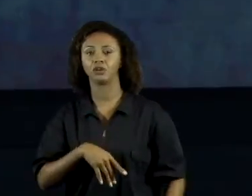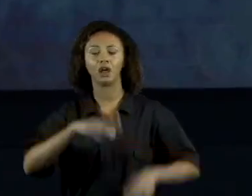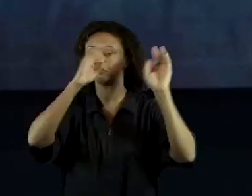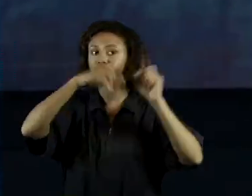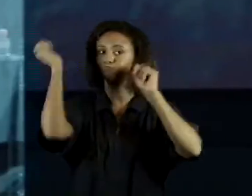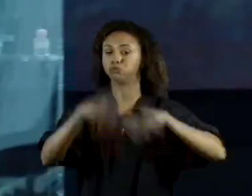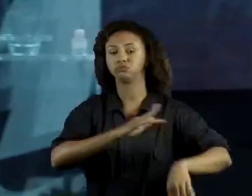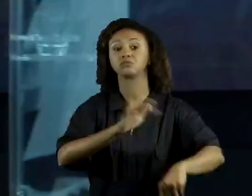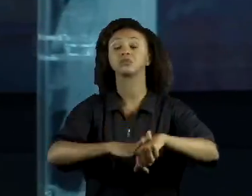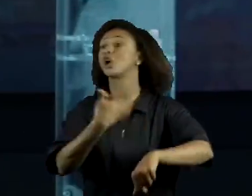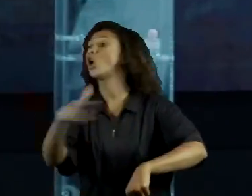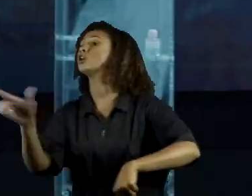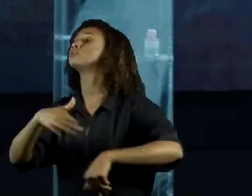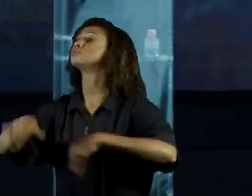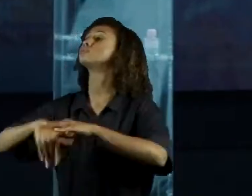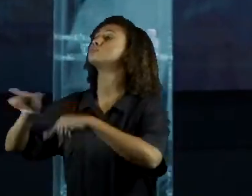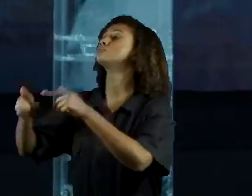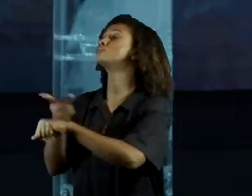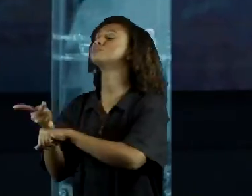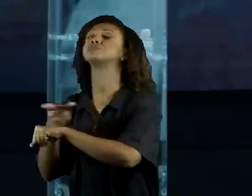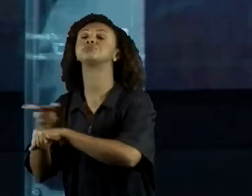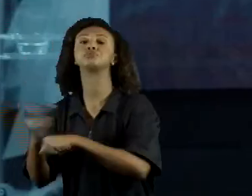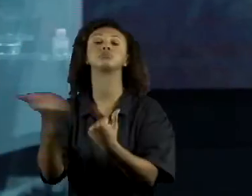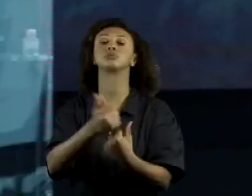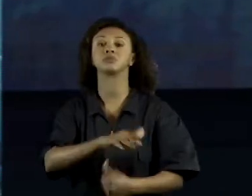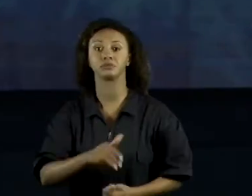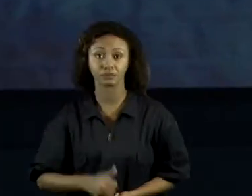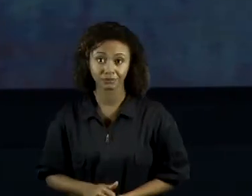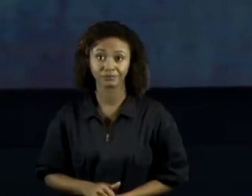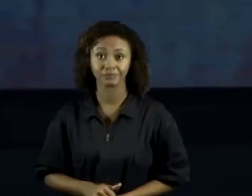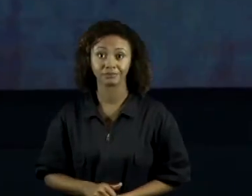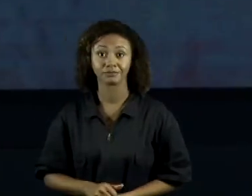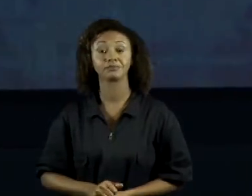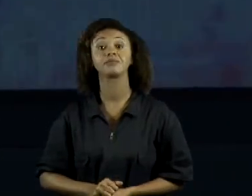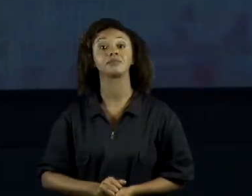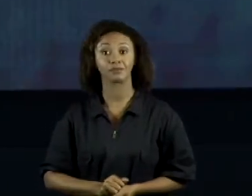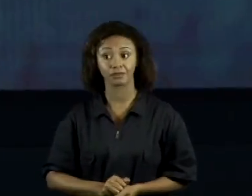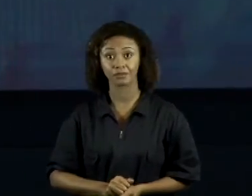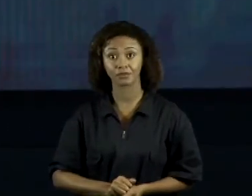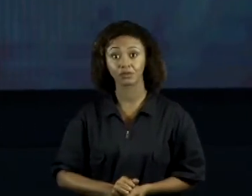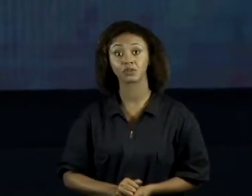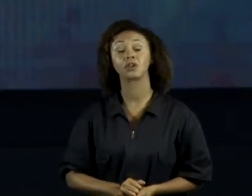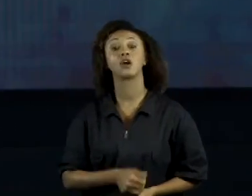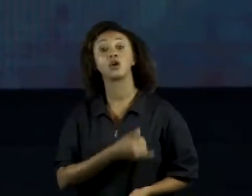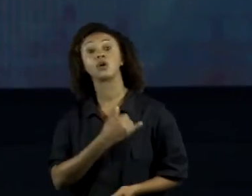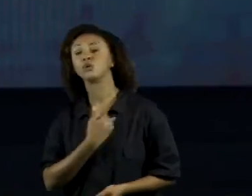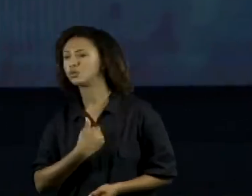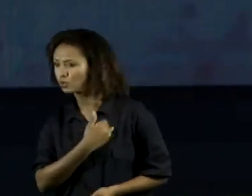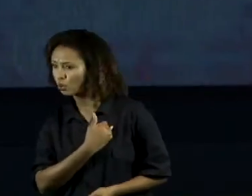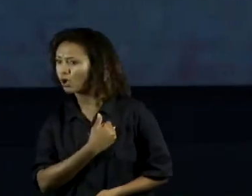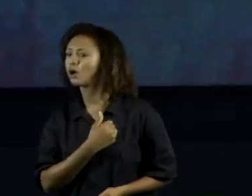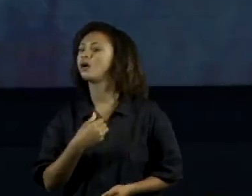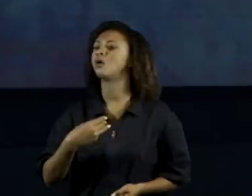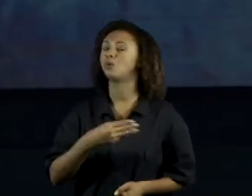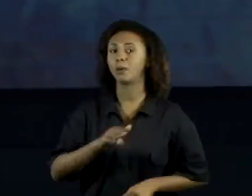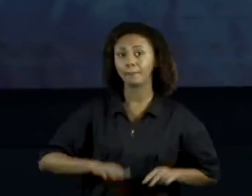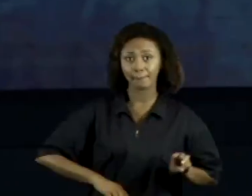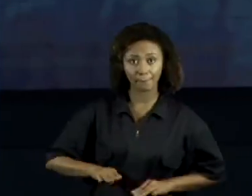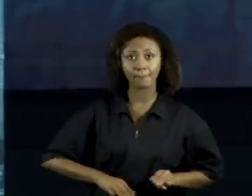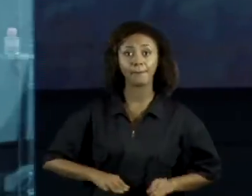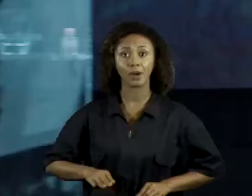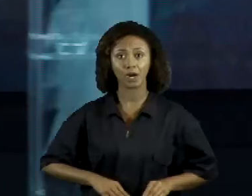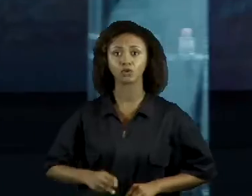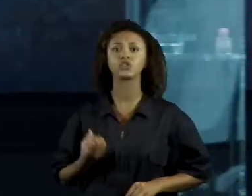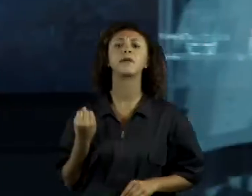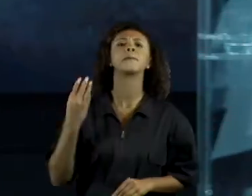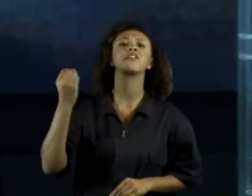essas coisas. João Marcos, na primeira viagem missionária, no meio do caminho ele fica com medo, porque não foi